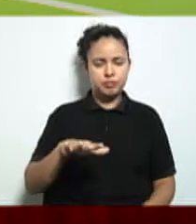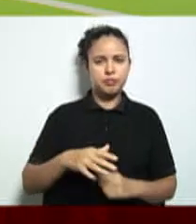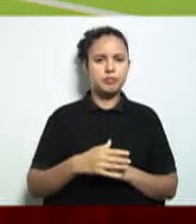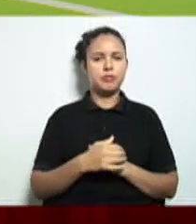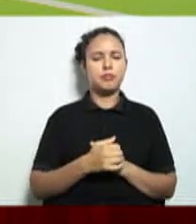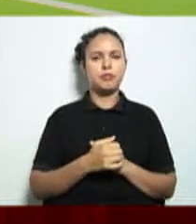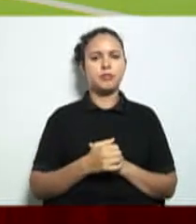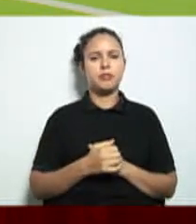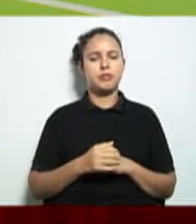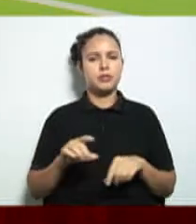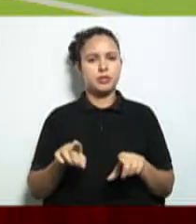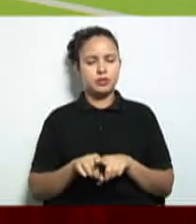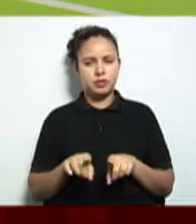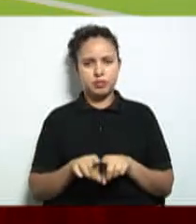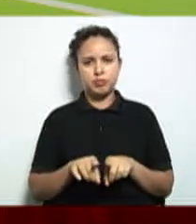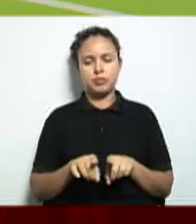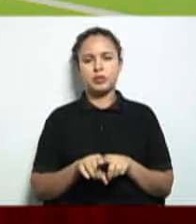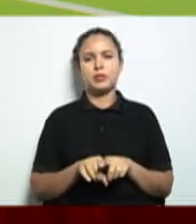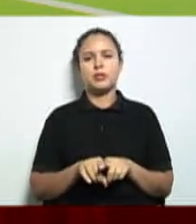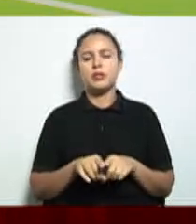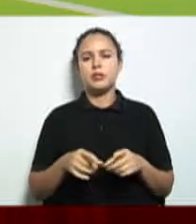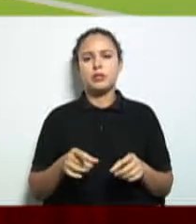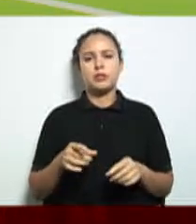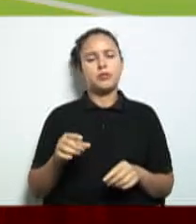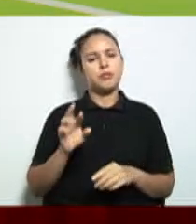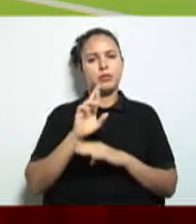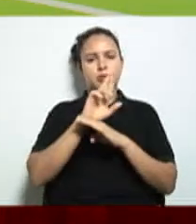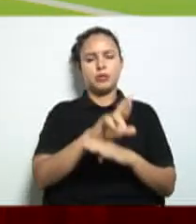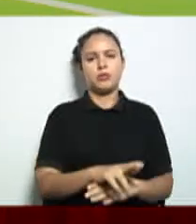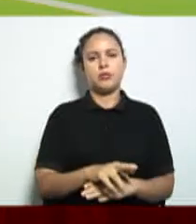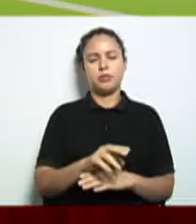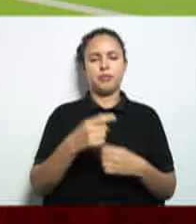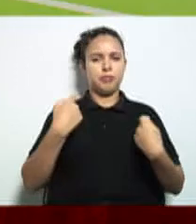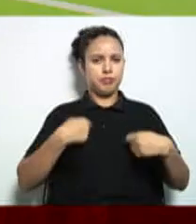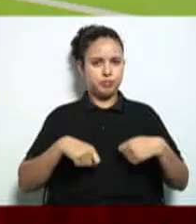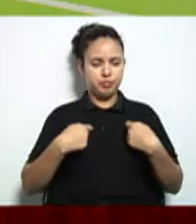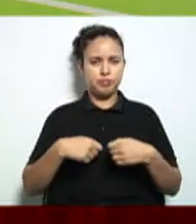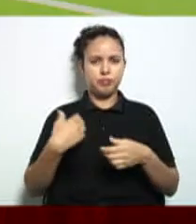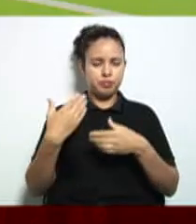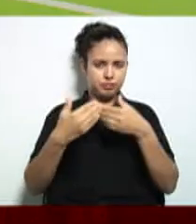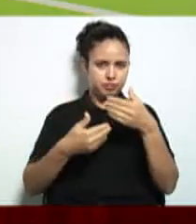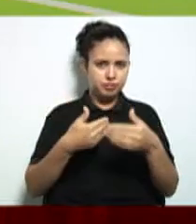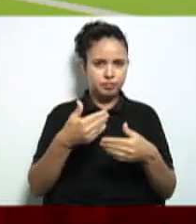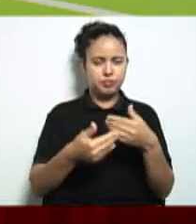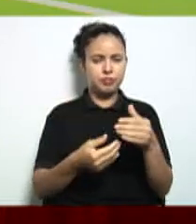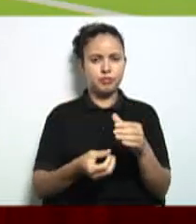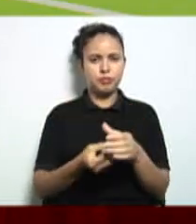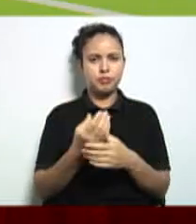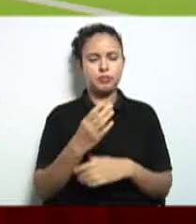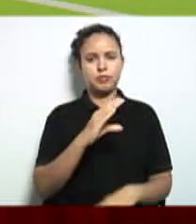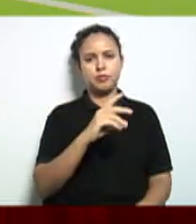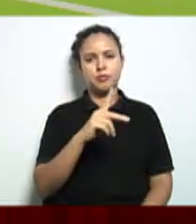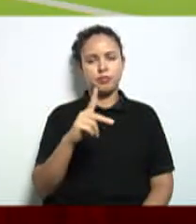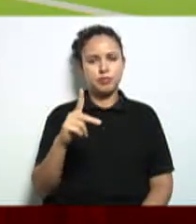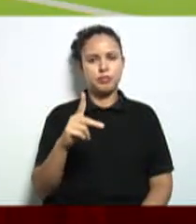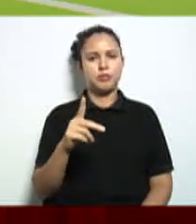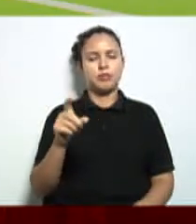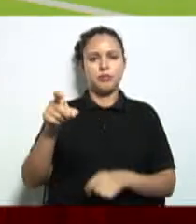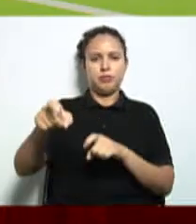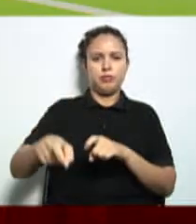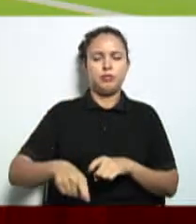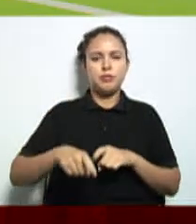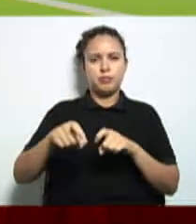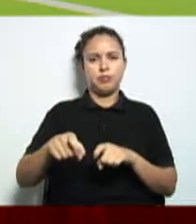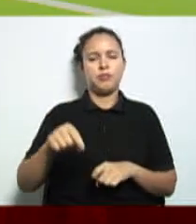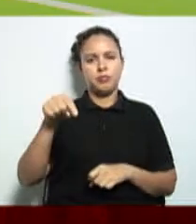Quais os elementos, né, quais os recursos que eu preciso para desenvolver uma cooperativa agropecuária